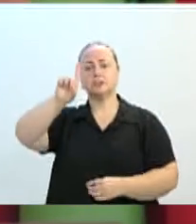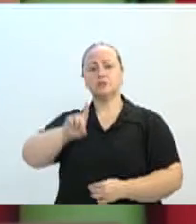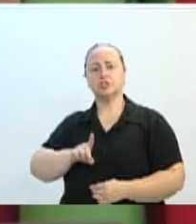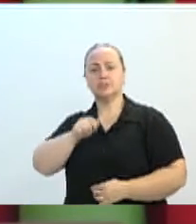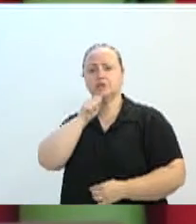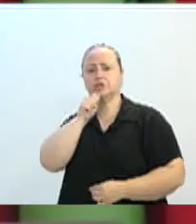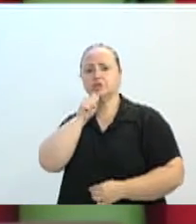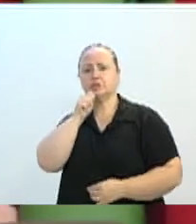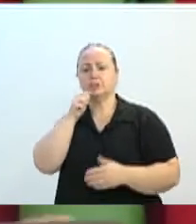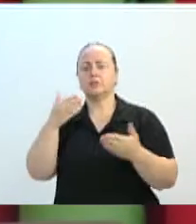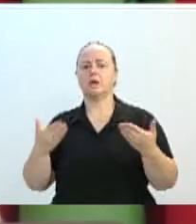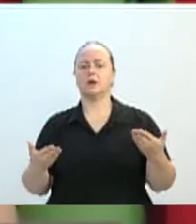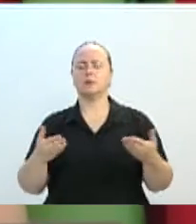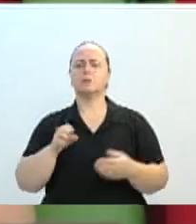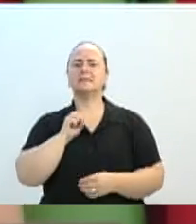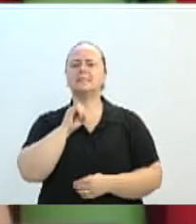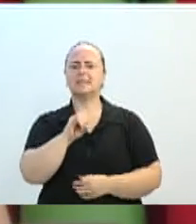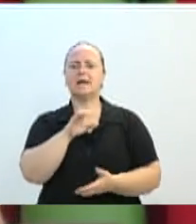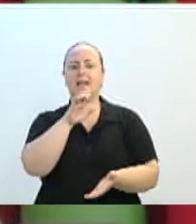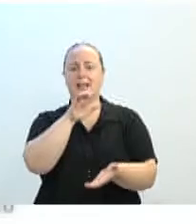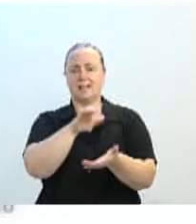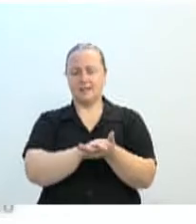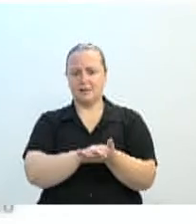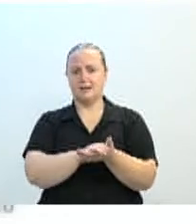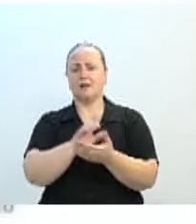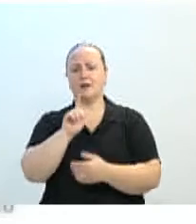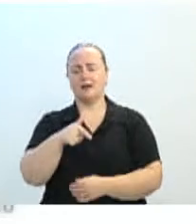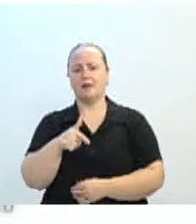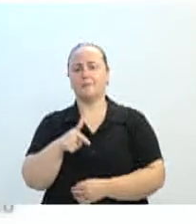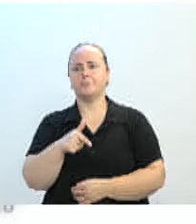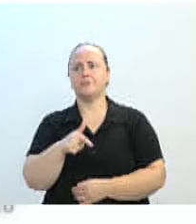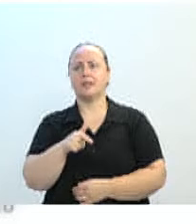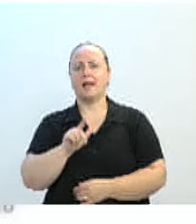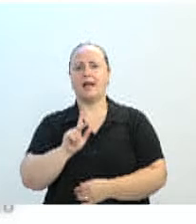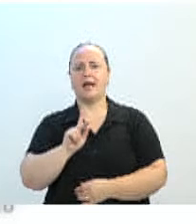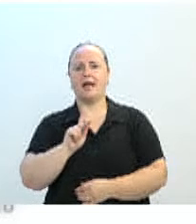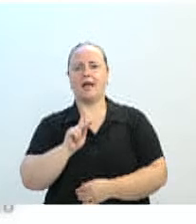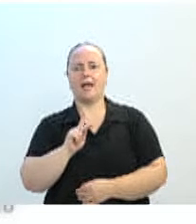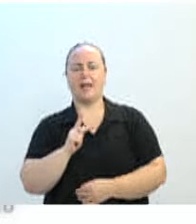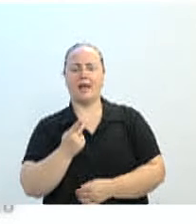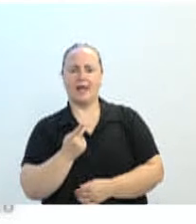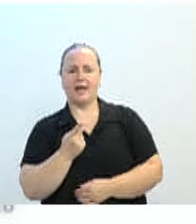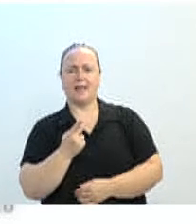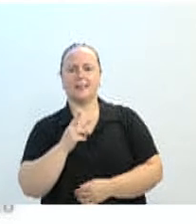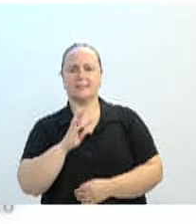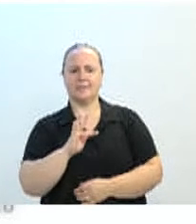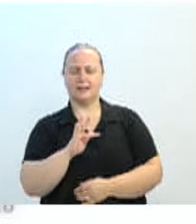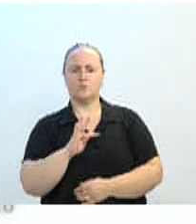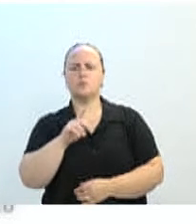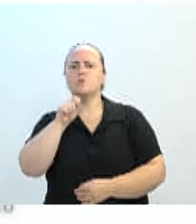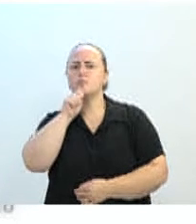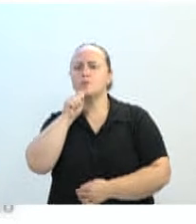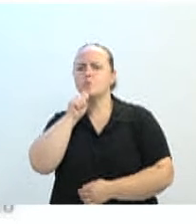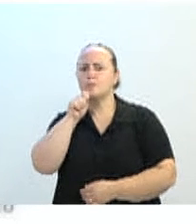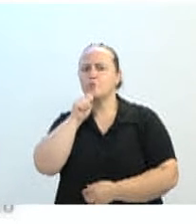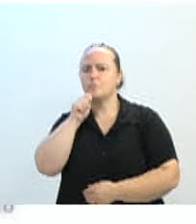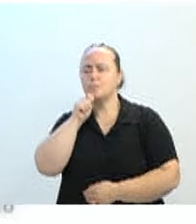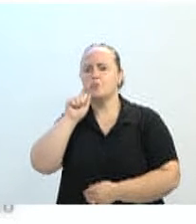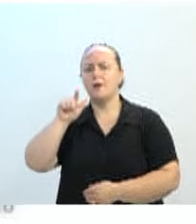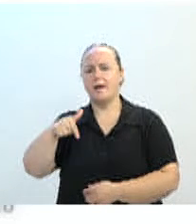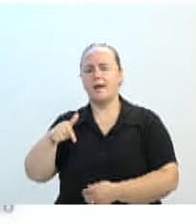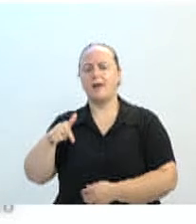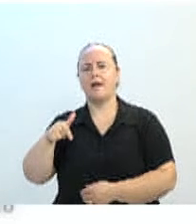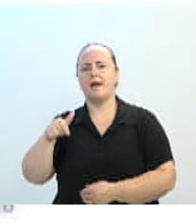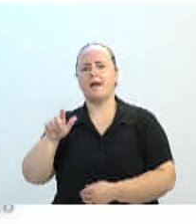dos casais heterossexuais com os casais homoafetivos a gente aprovou aqui nessa casa um requerimento e esse requerimento